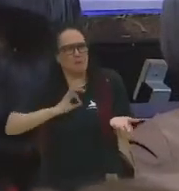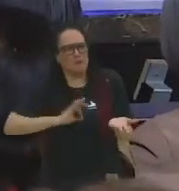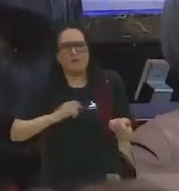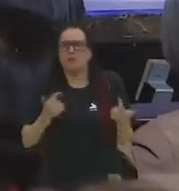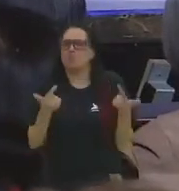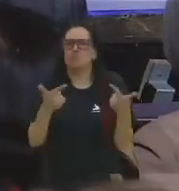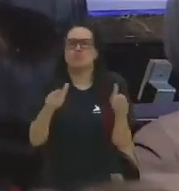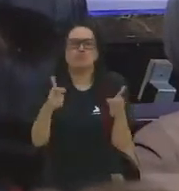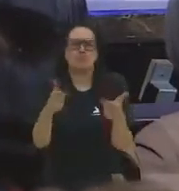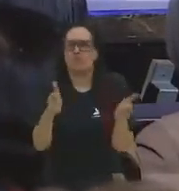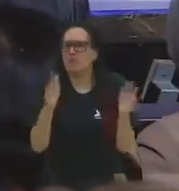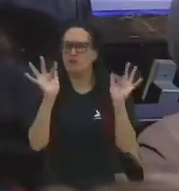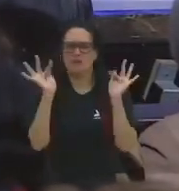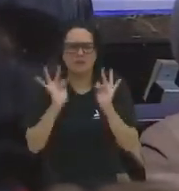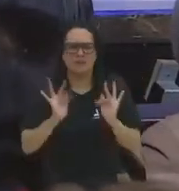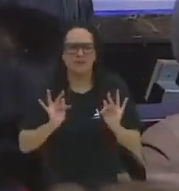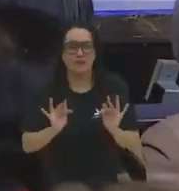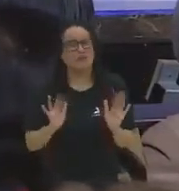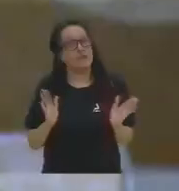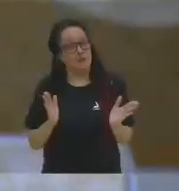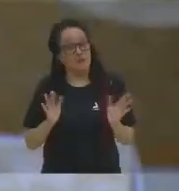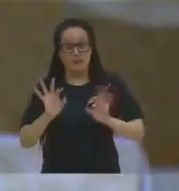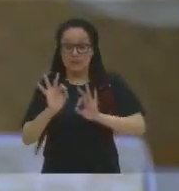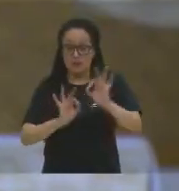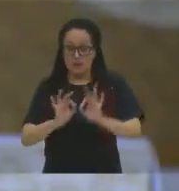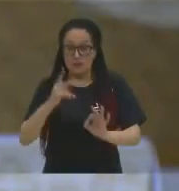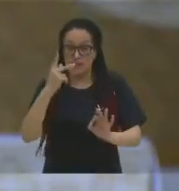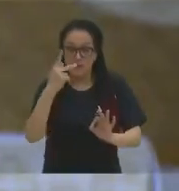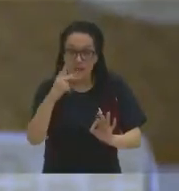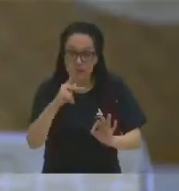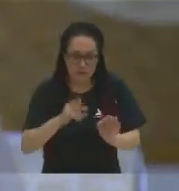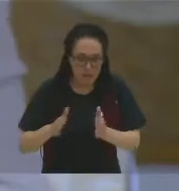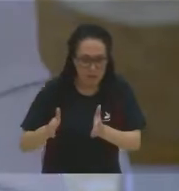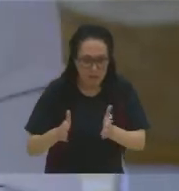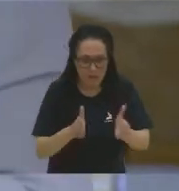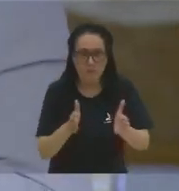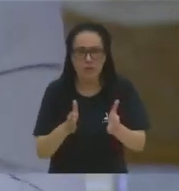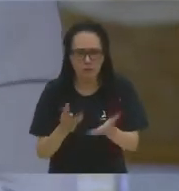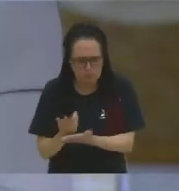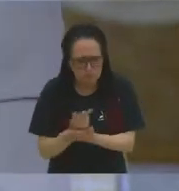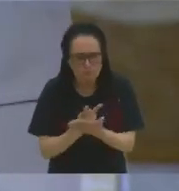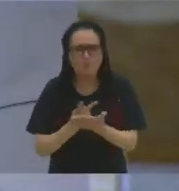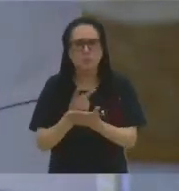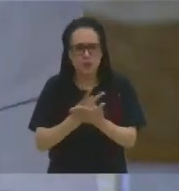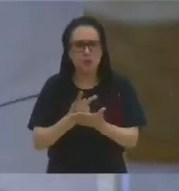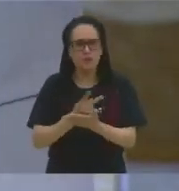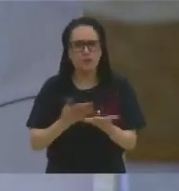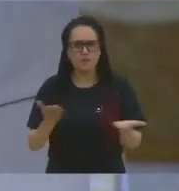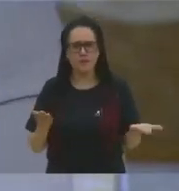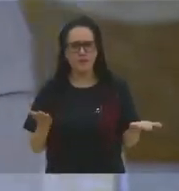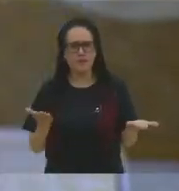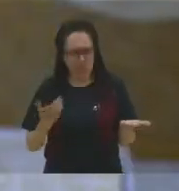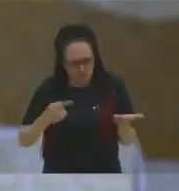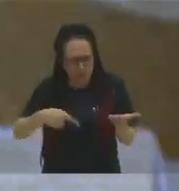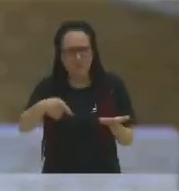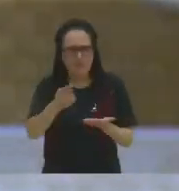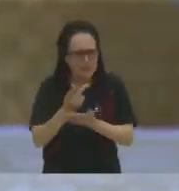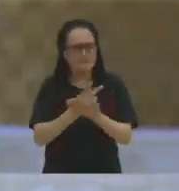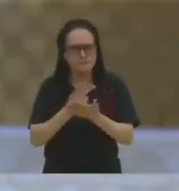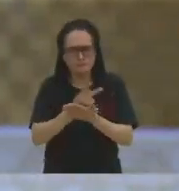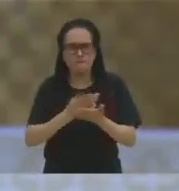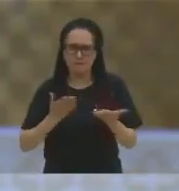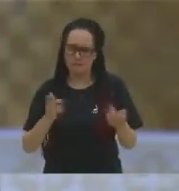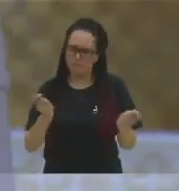teu caminho, querida. Vai atrás. Vai atrás. Amor.